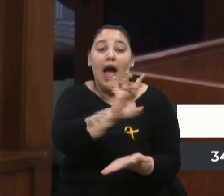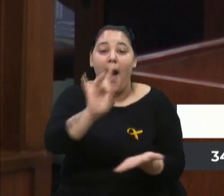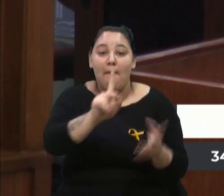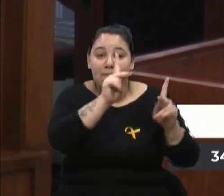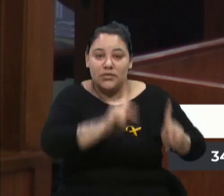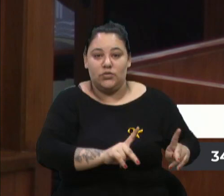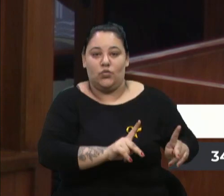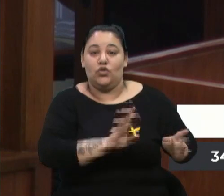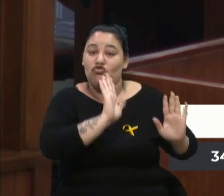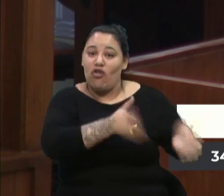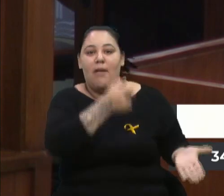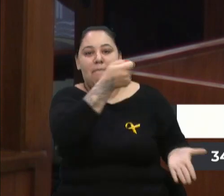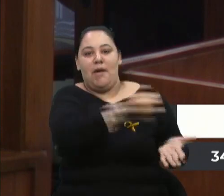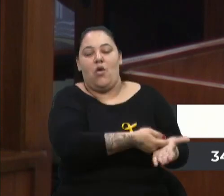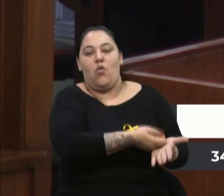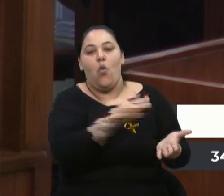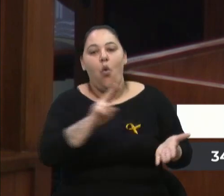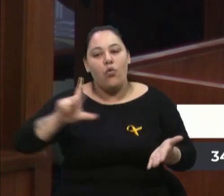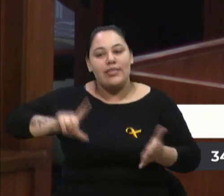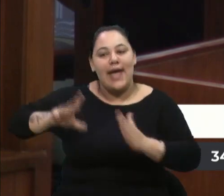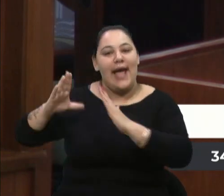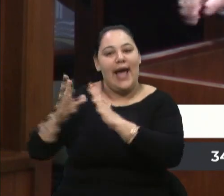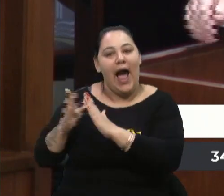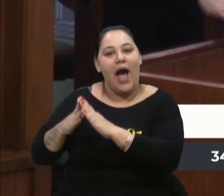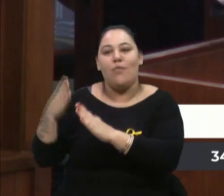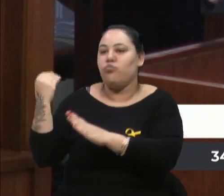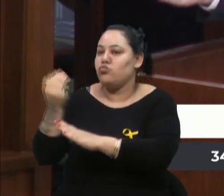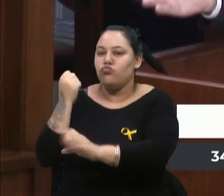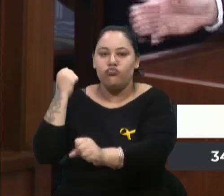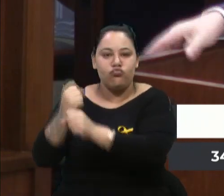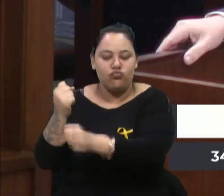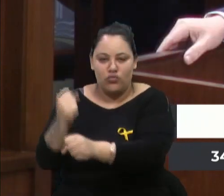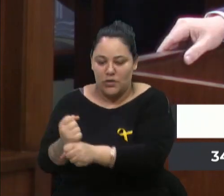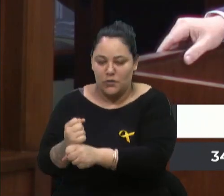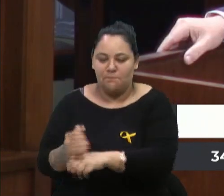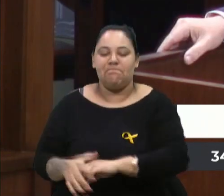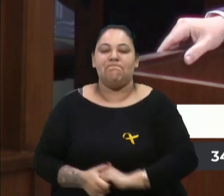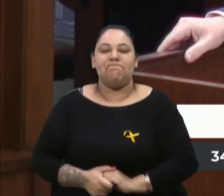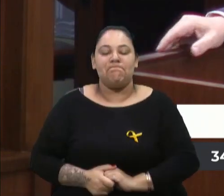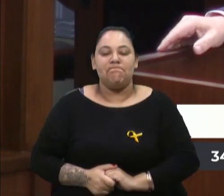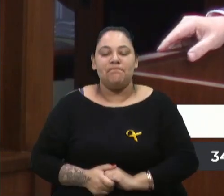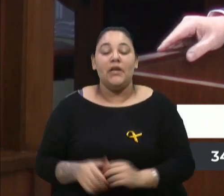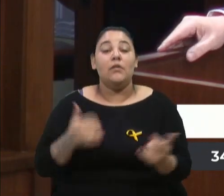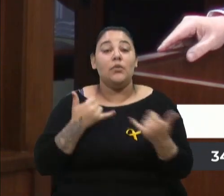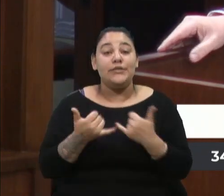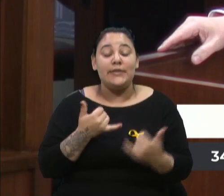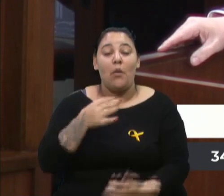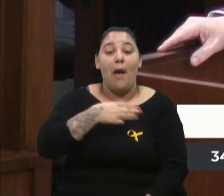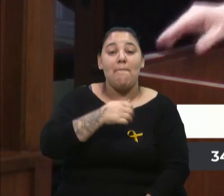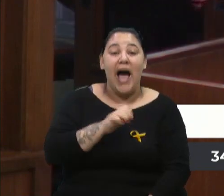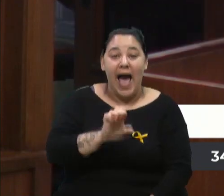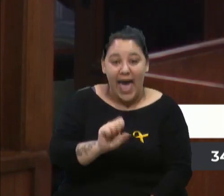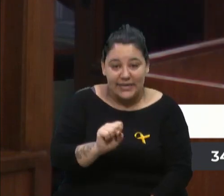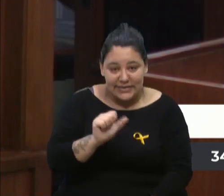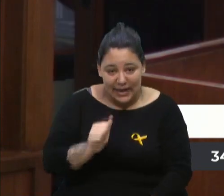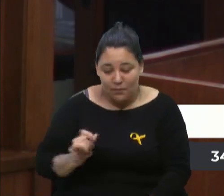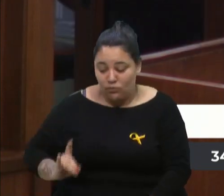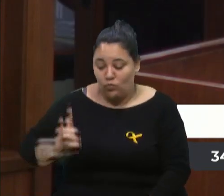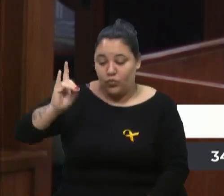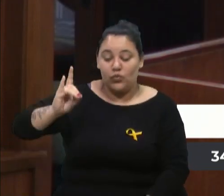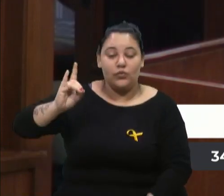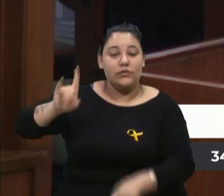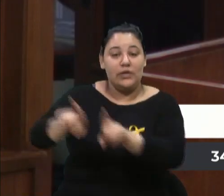esperado pela sociedade. A Maesa, que nós estamos todos envolvidos,